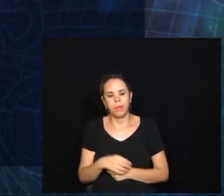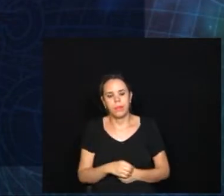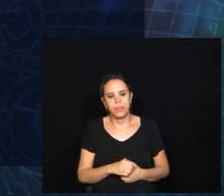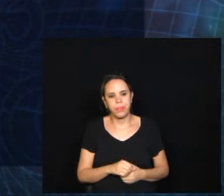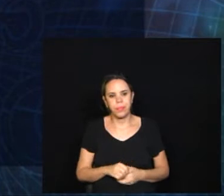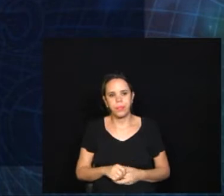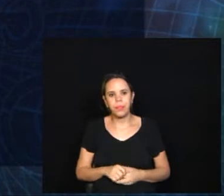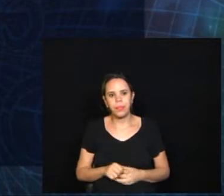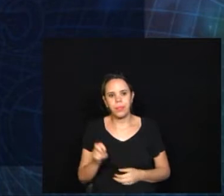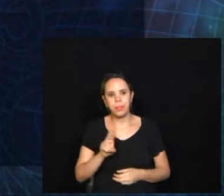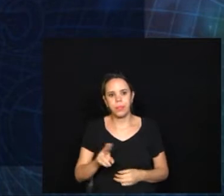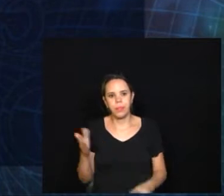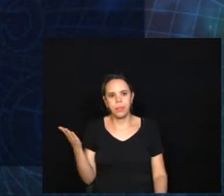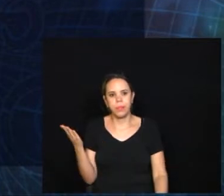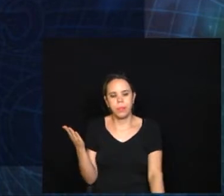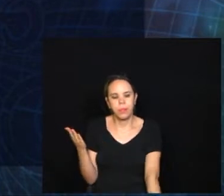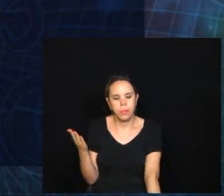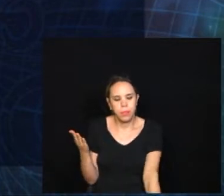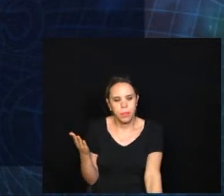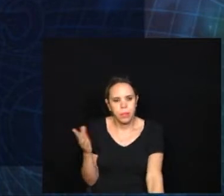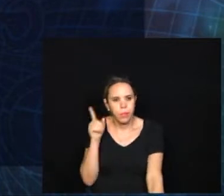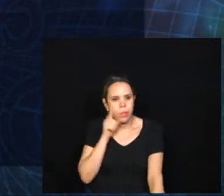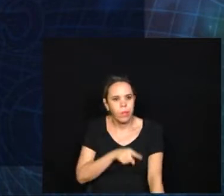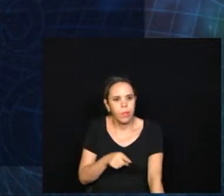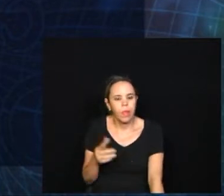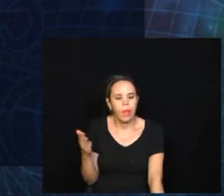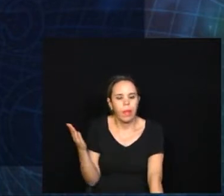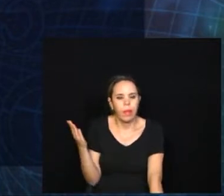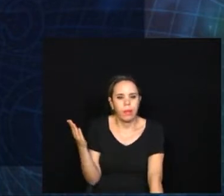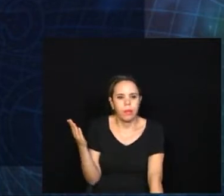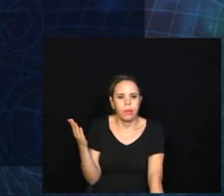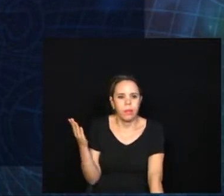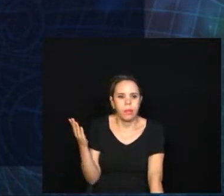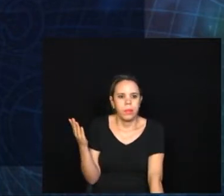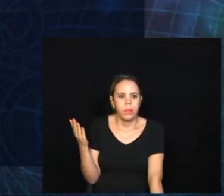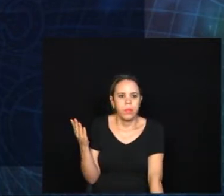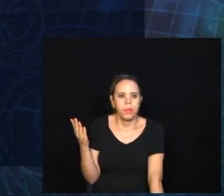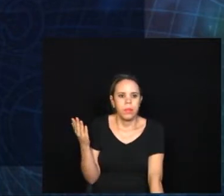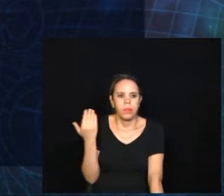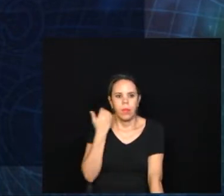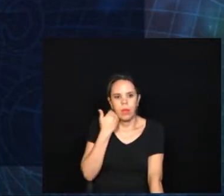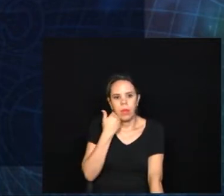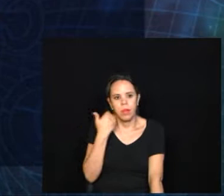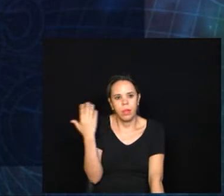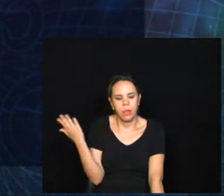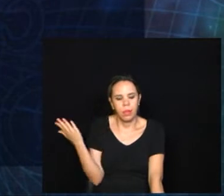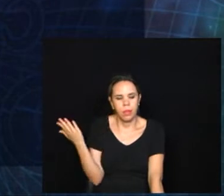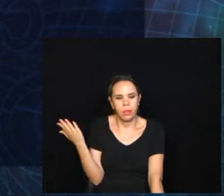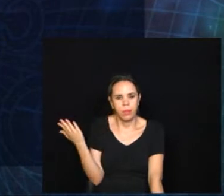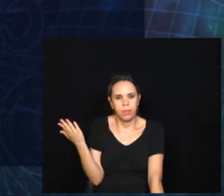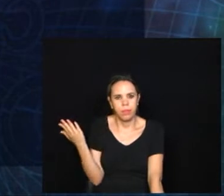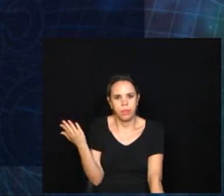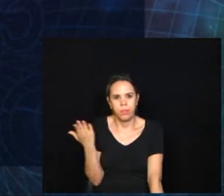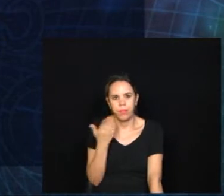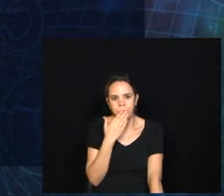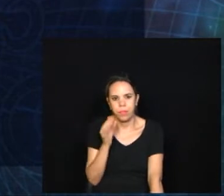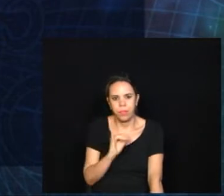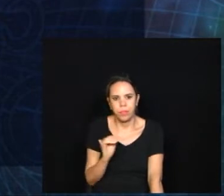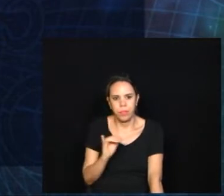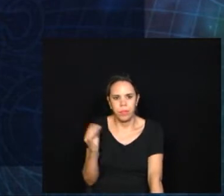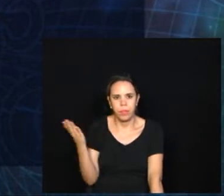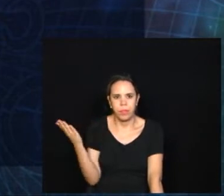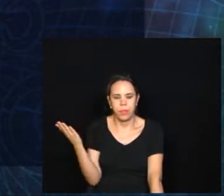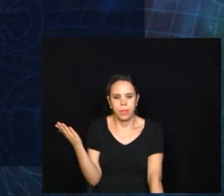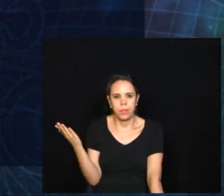4.503. Sumaré, 986, Americana, 844, Santa Bárbara do Oeste, 815,